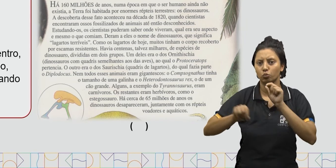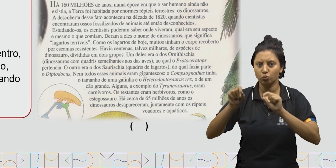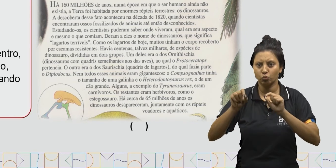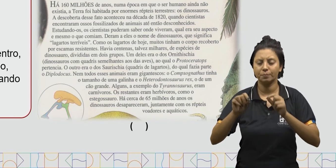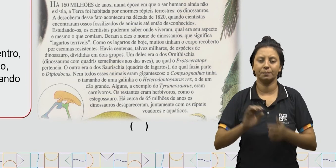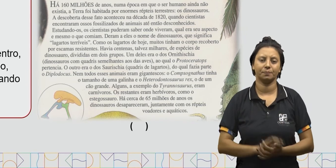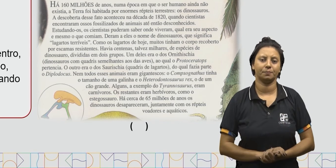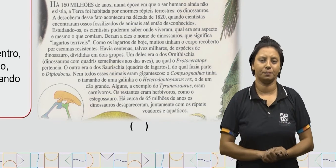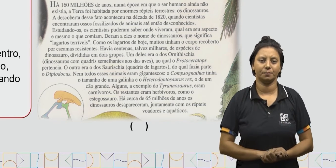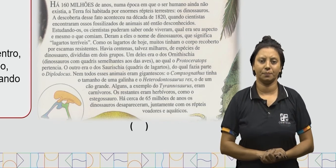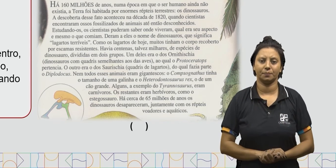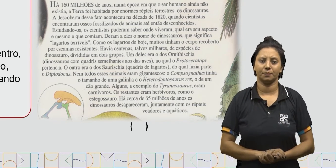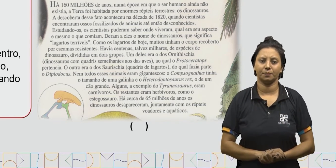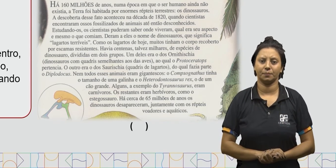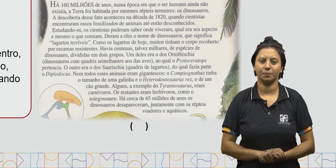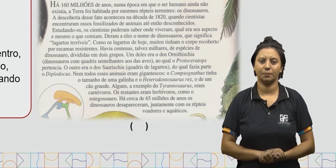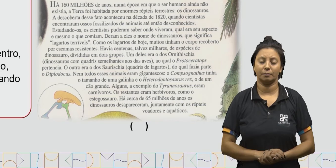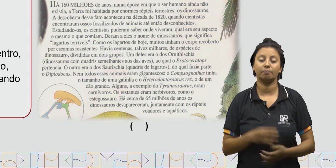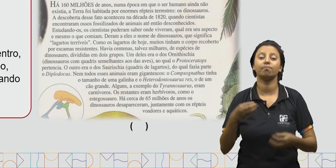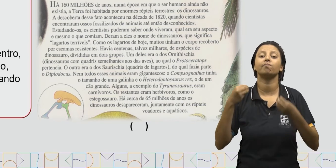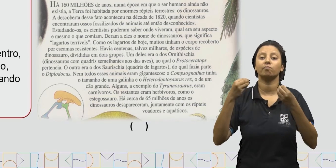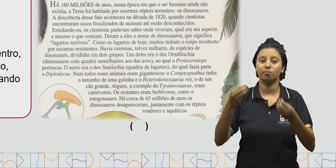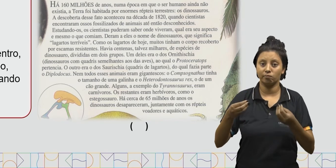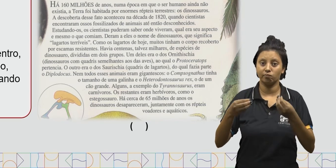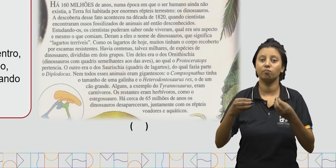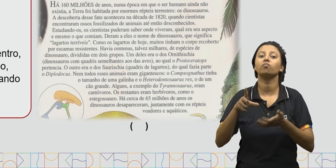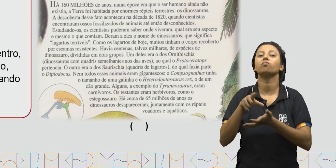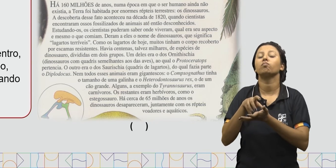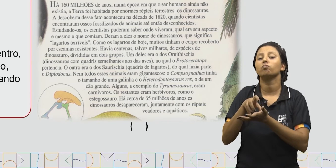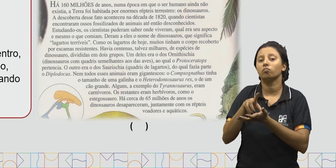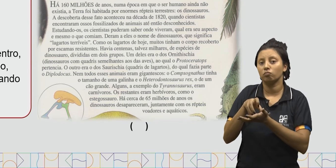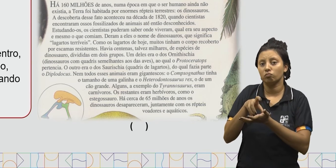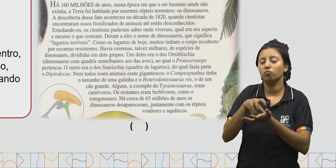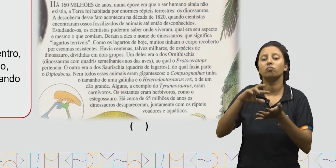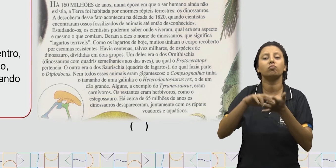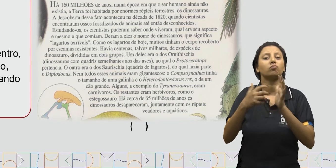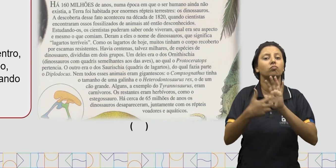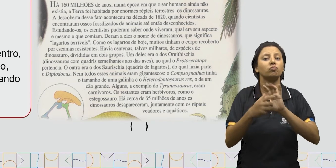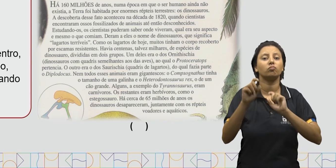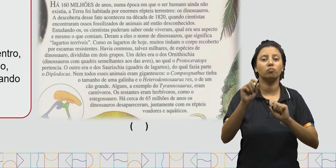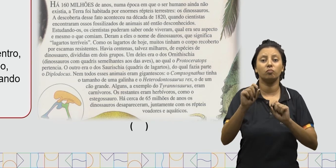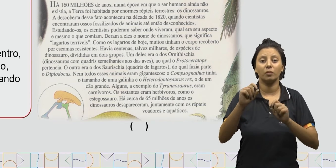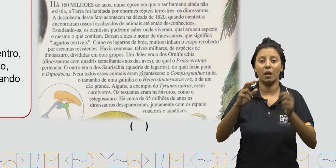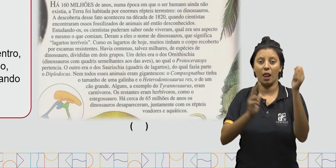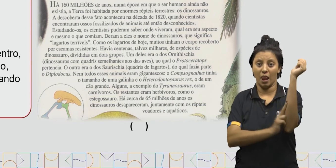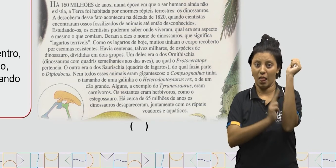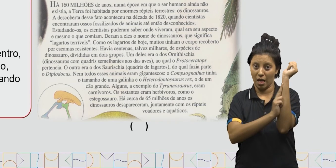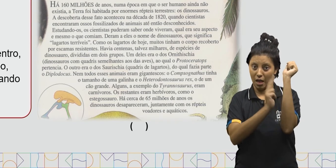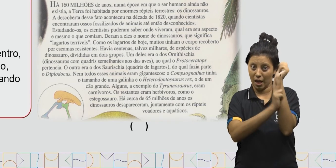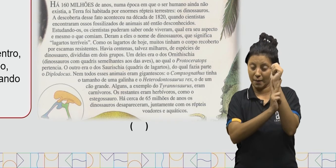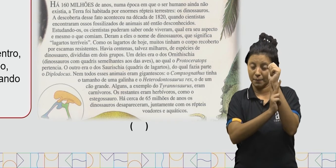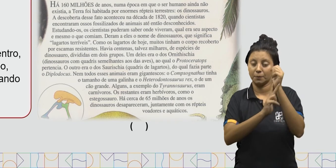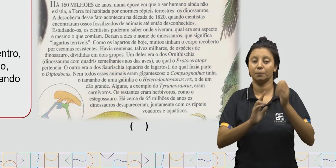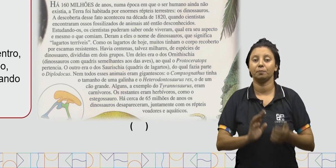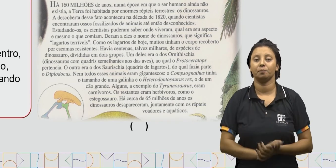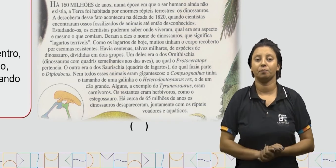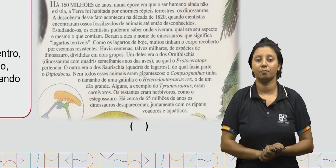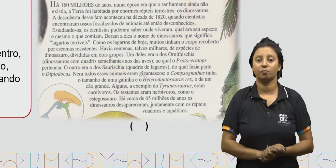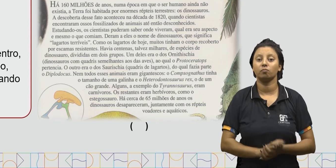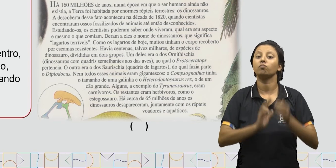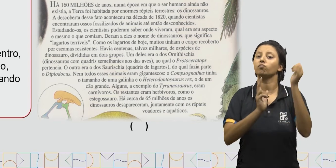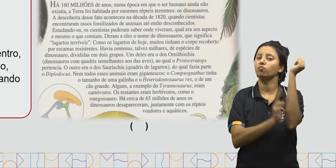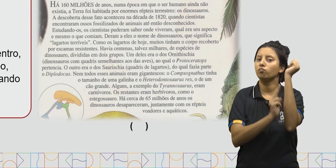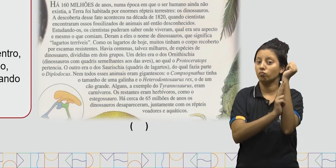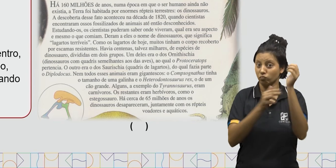comiam. Deram a eles o nome de dinossauros, que significa lagartos terríveis. Como os lagartos